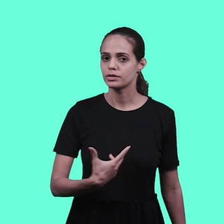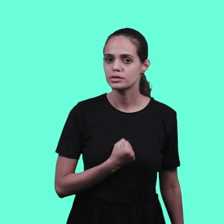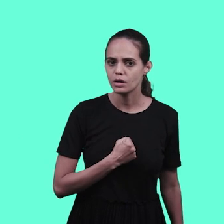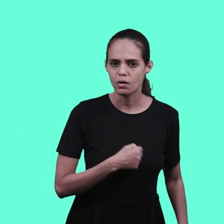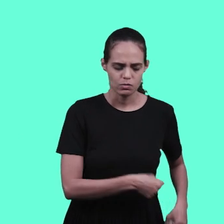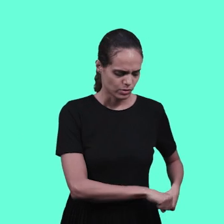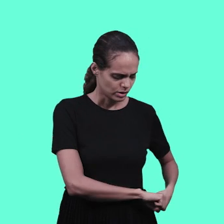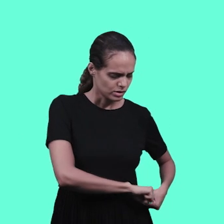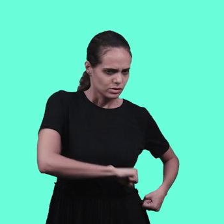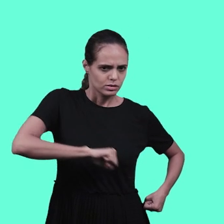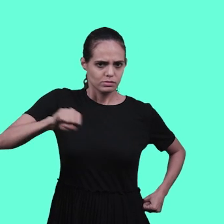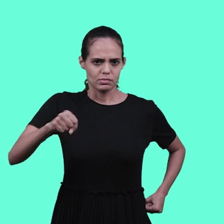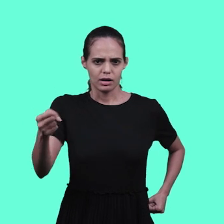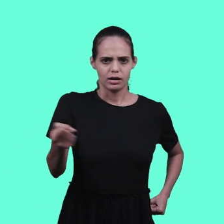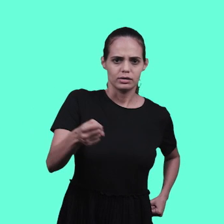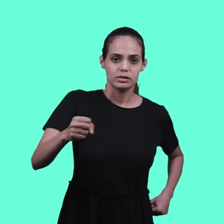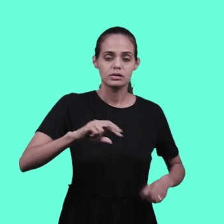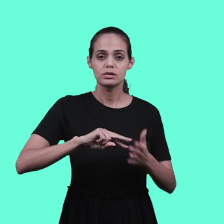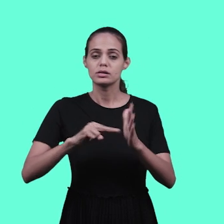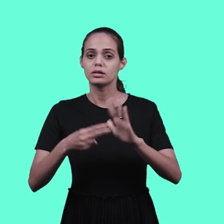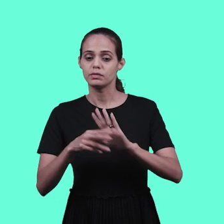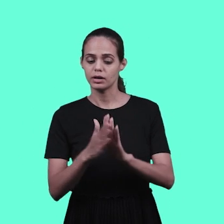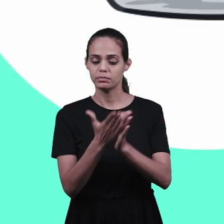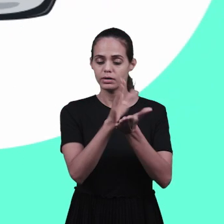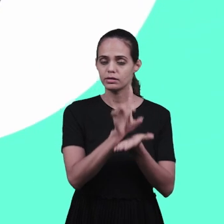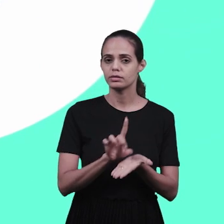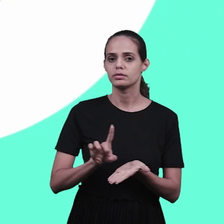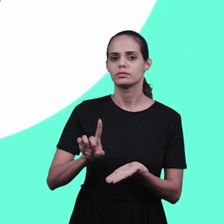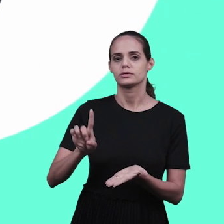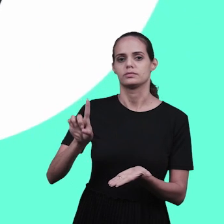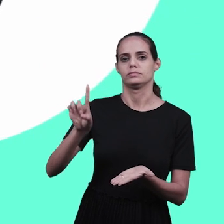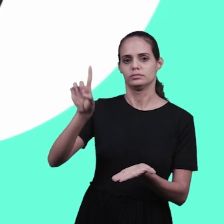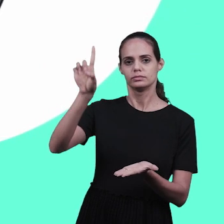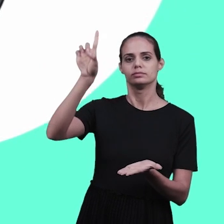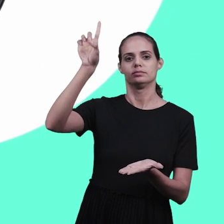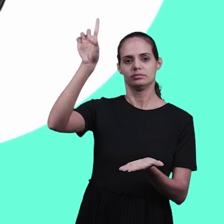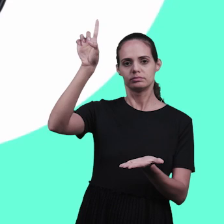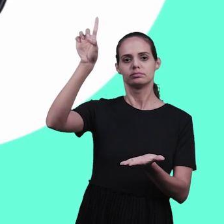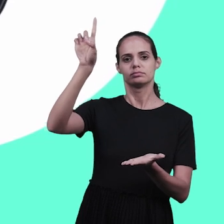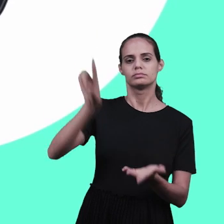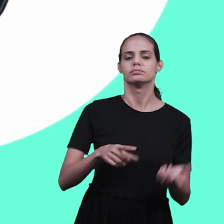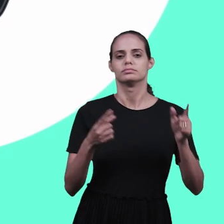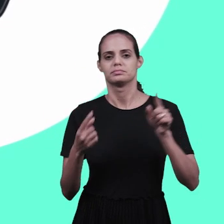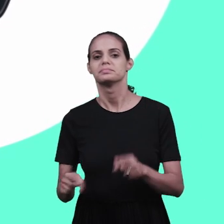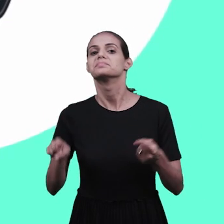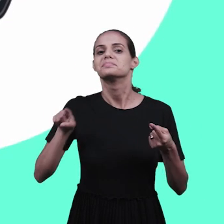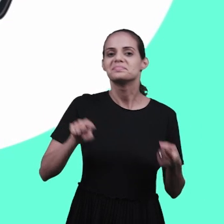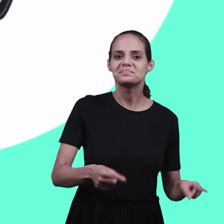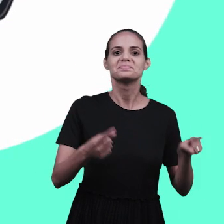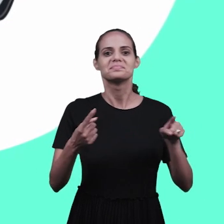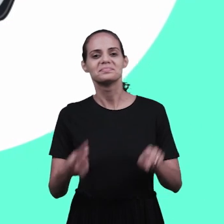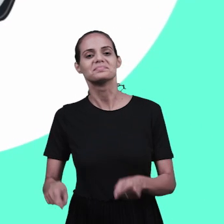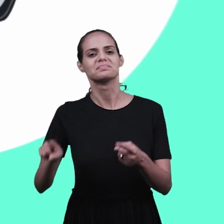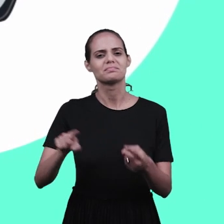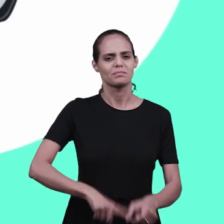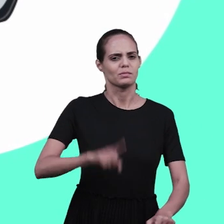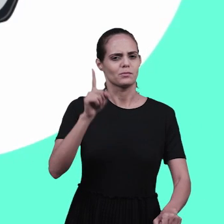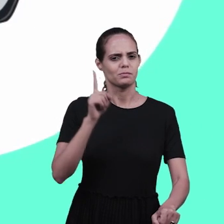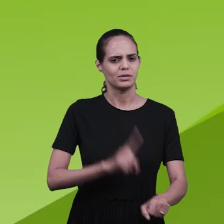e a espada do Espírito, que é a palavra de